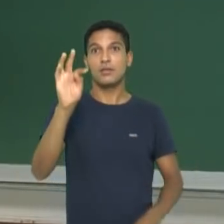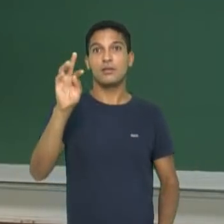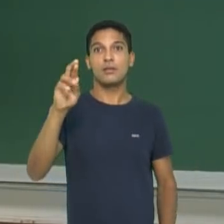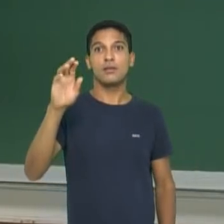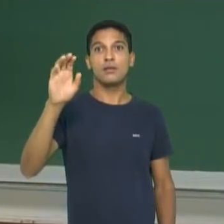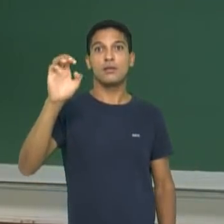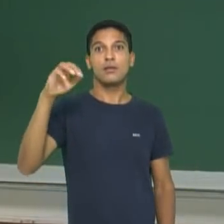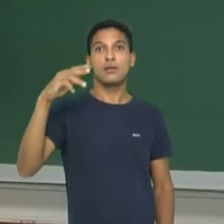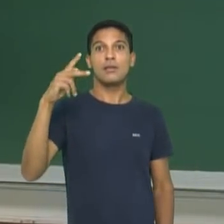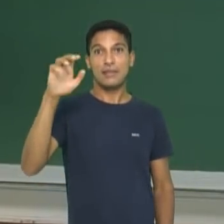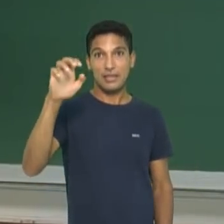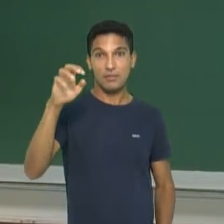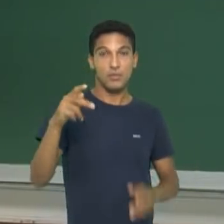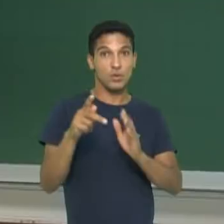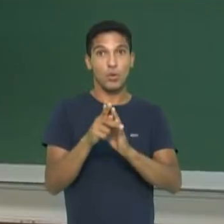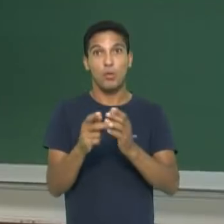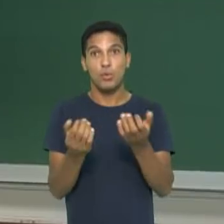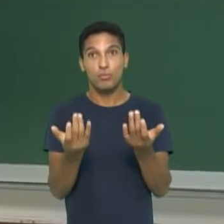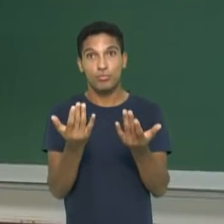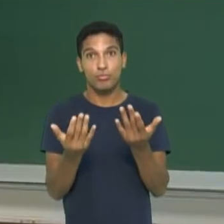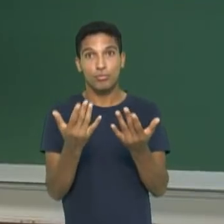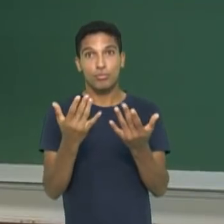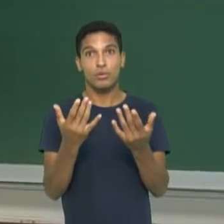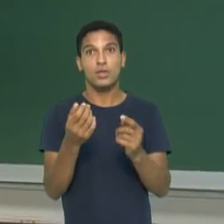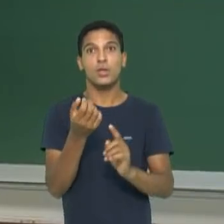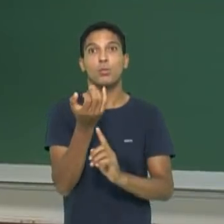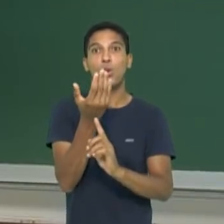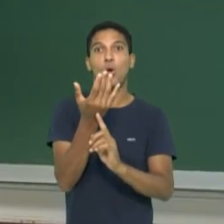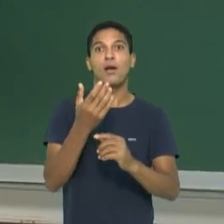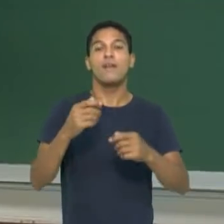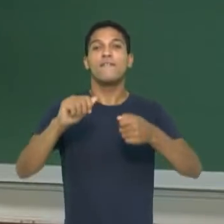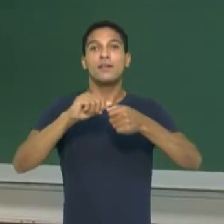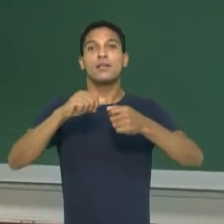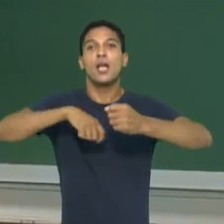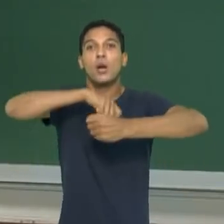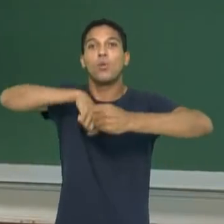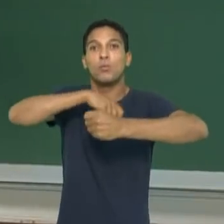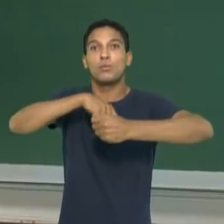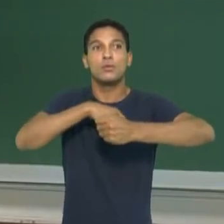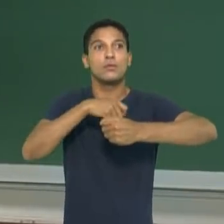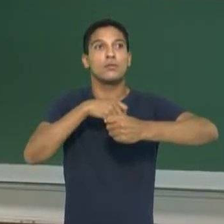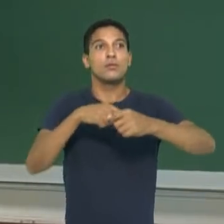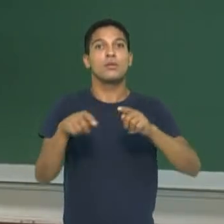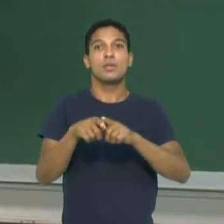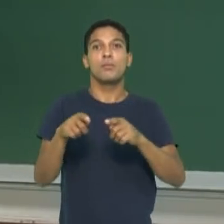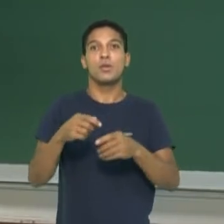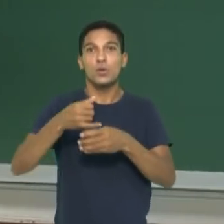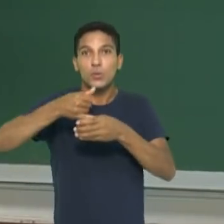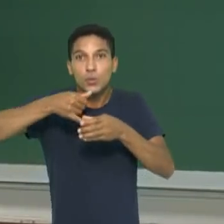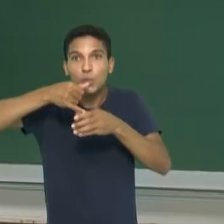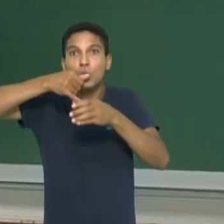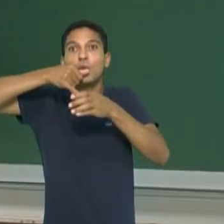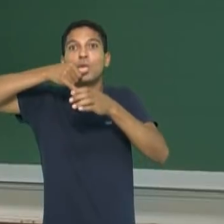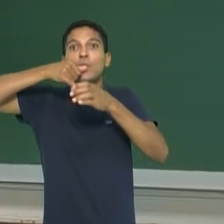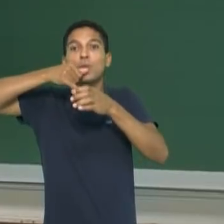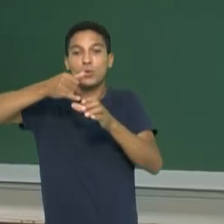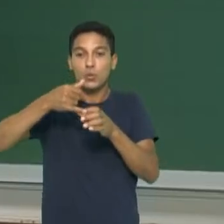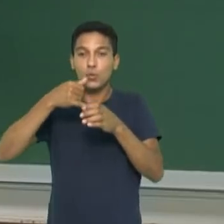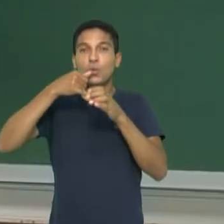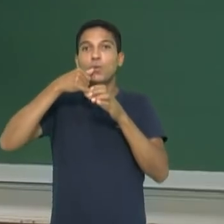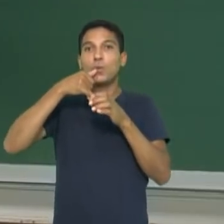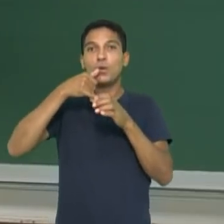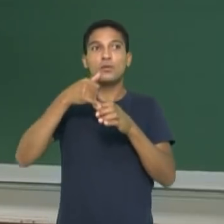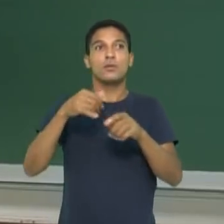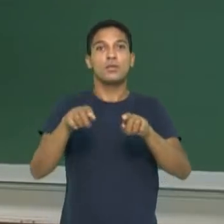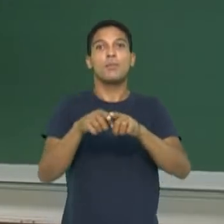que a professora já explicou para vocês, onde eram feitas as suas comidas. Olha que bacana o chimarrão, né? O café provavelmente era